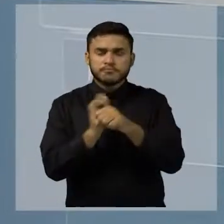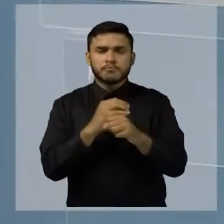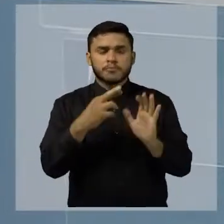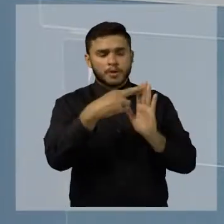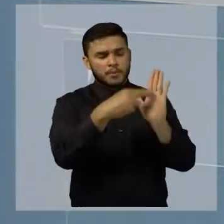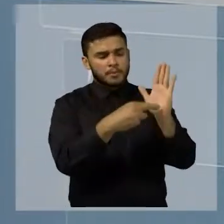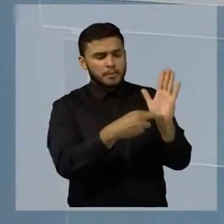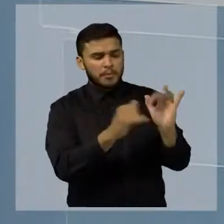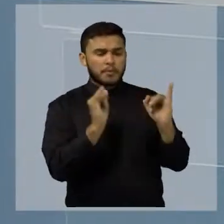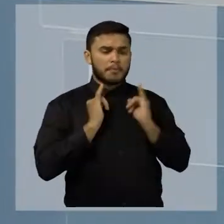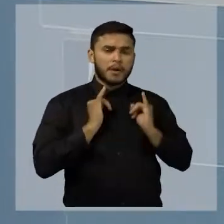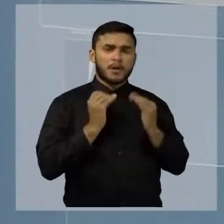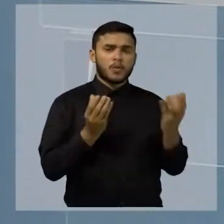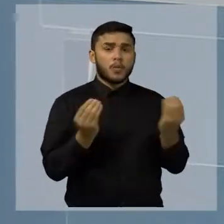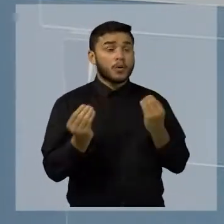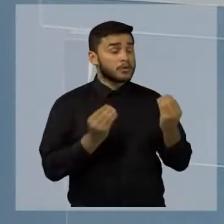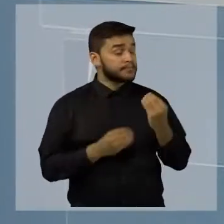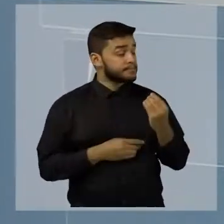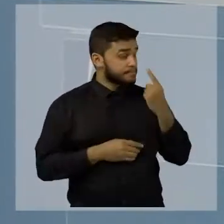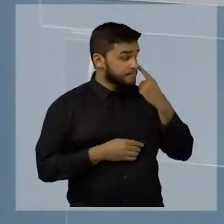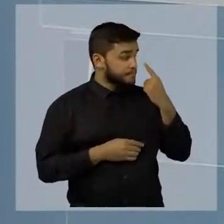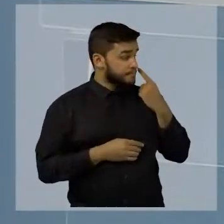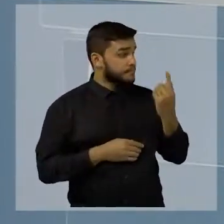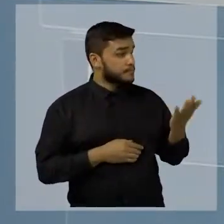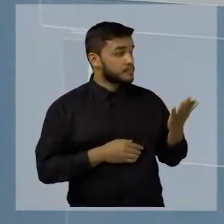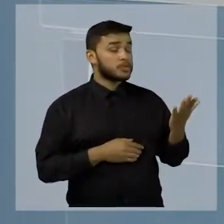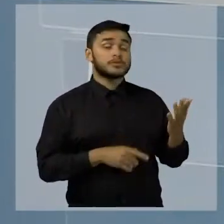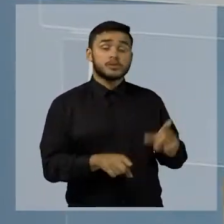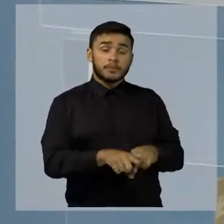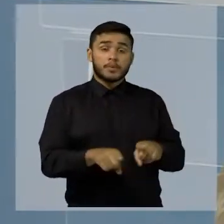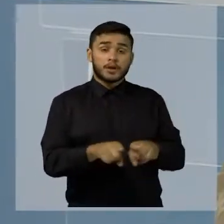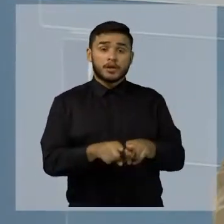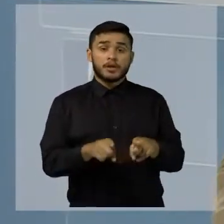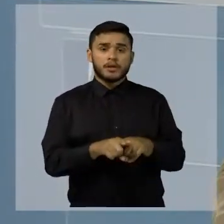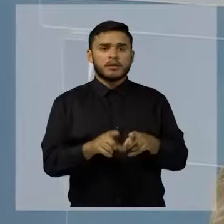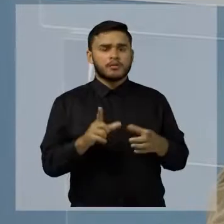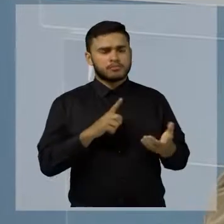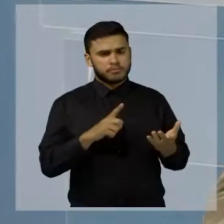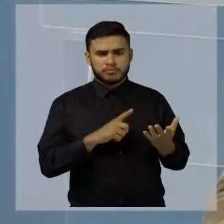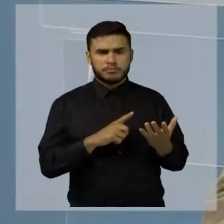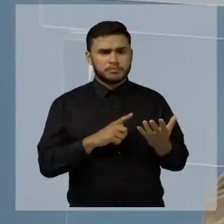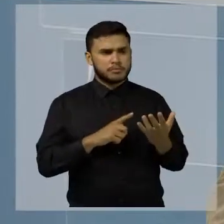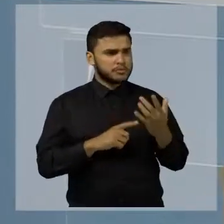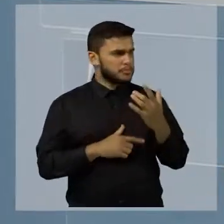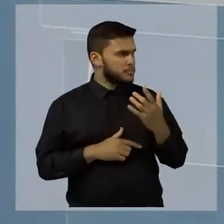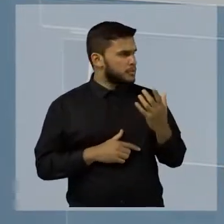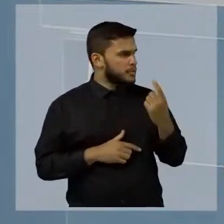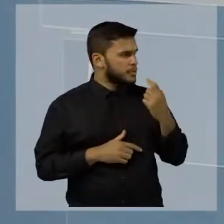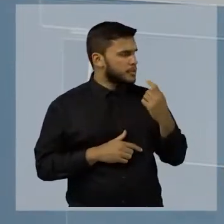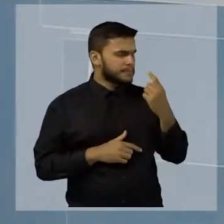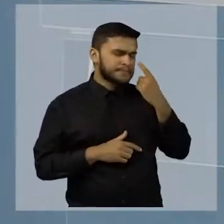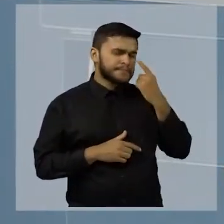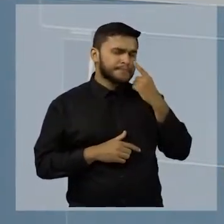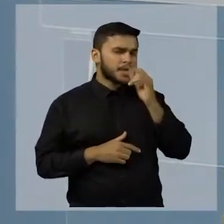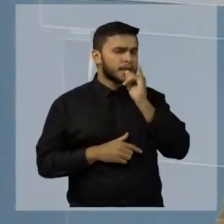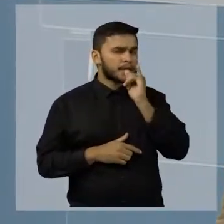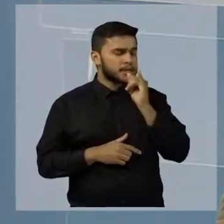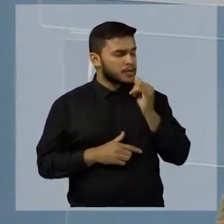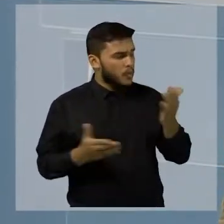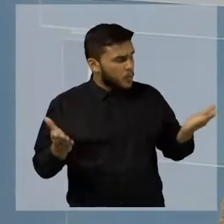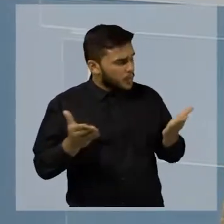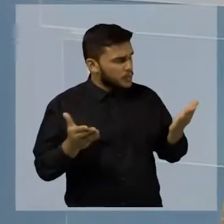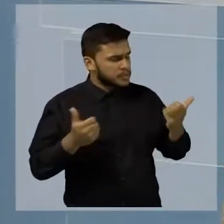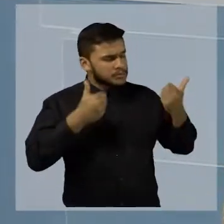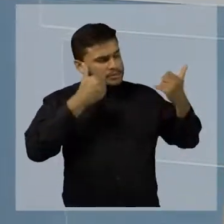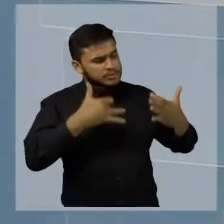da Previdência, para tentar aprovar a reforma da Previdência, e em outros momentos o governo teve interlocutores diferentes, você abordou em outros programas e hoje você